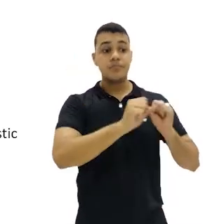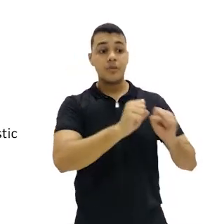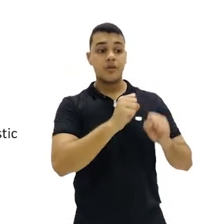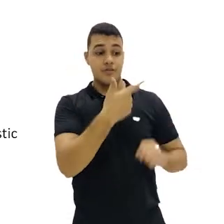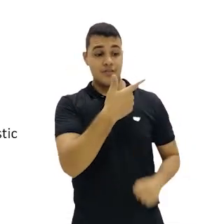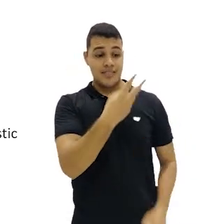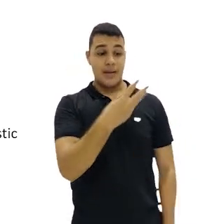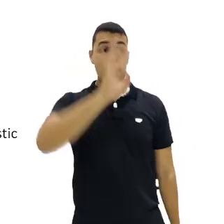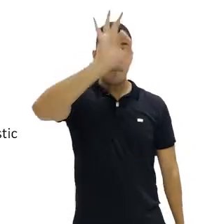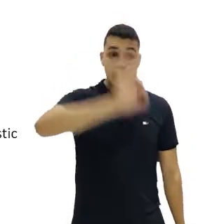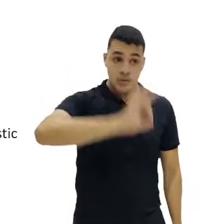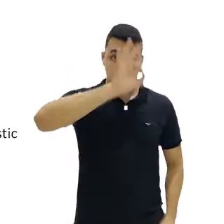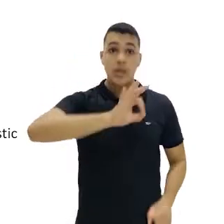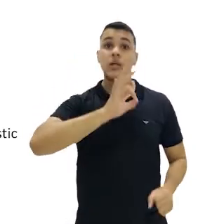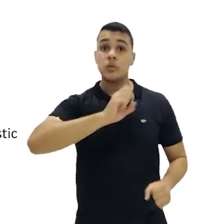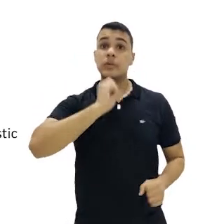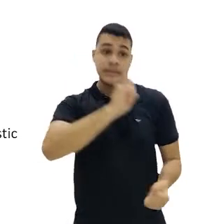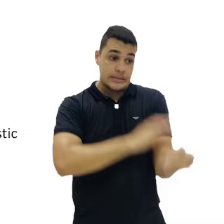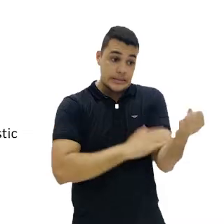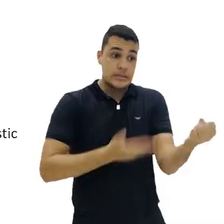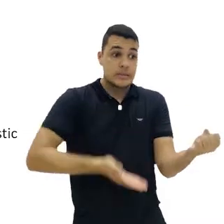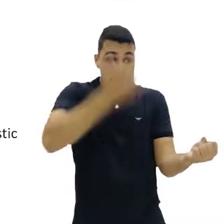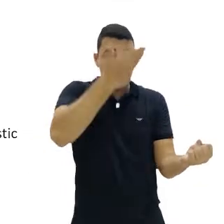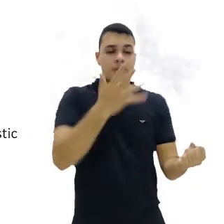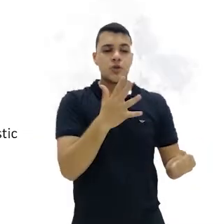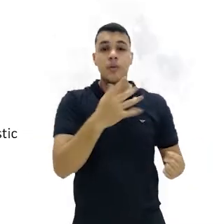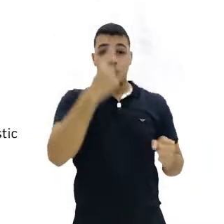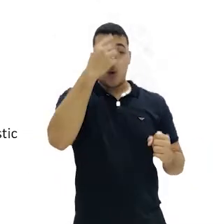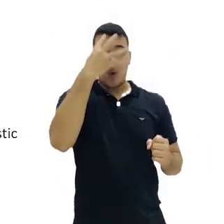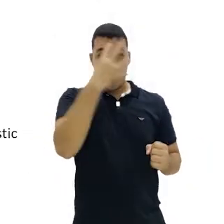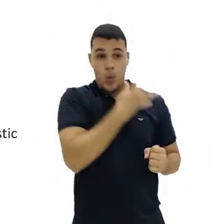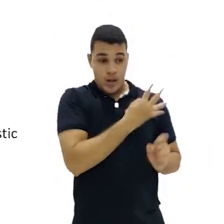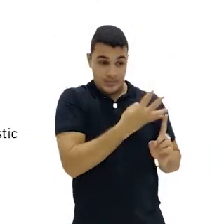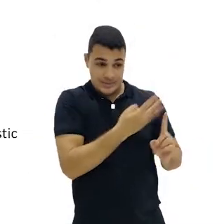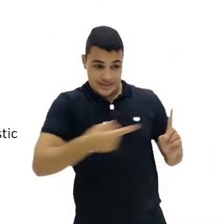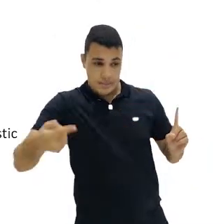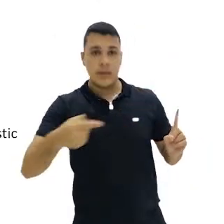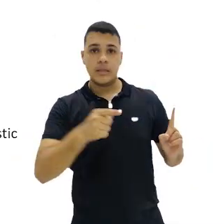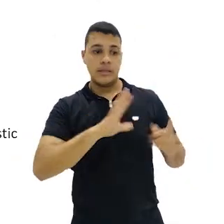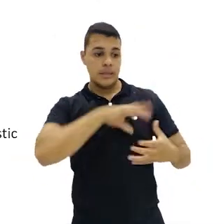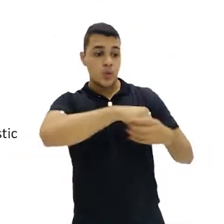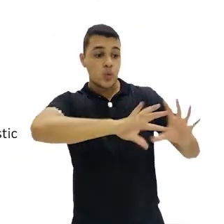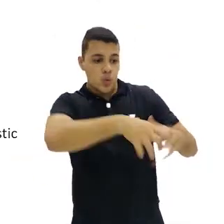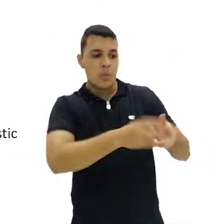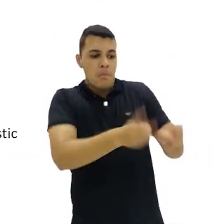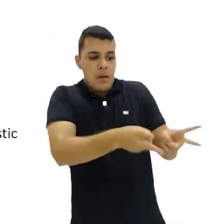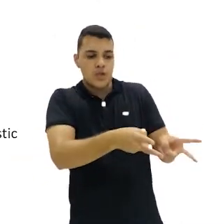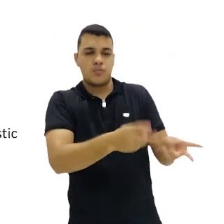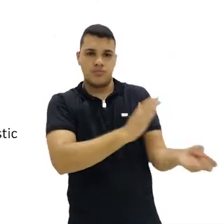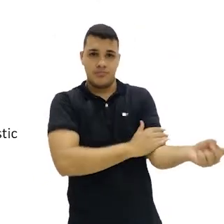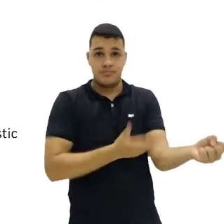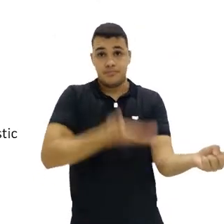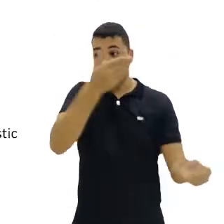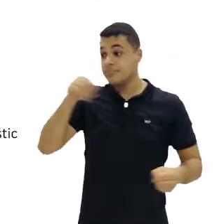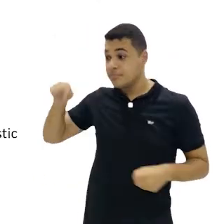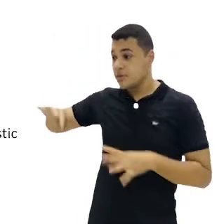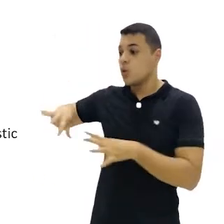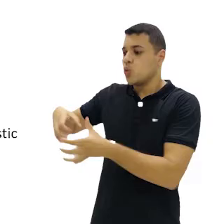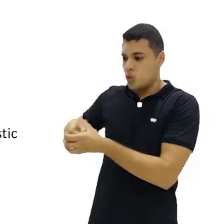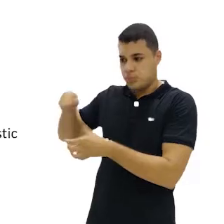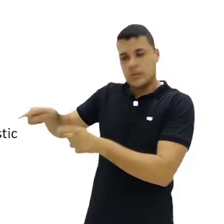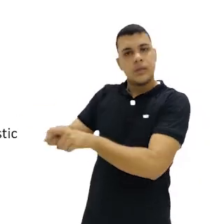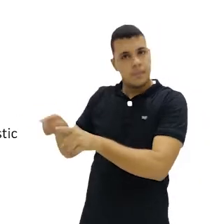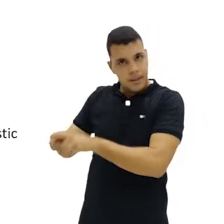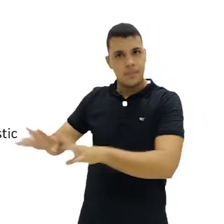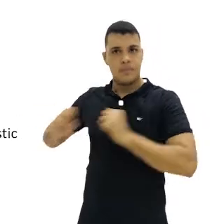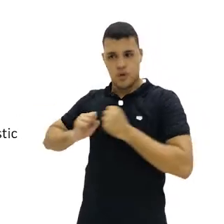de hipertensos. Já o grupo de normotensos, também internados por Covid-19, 33 de 201